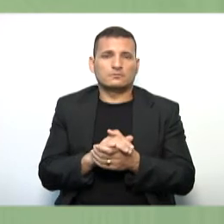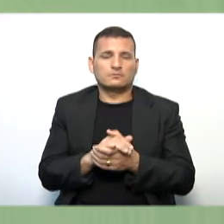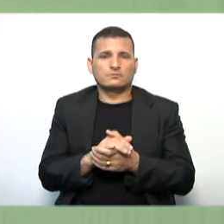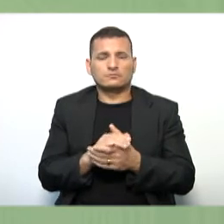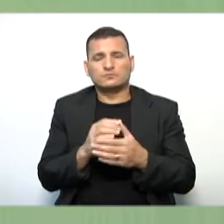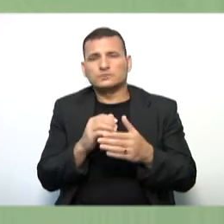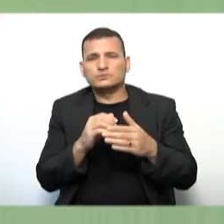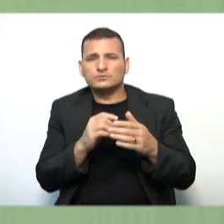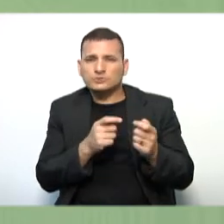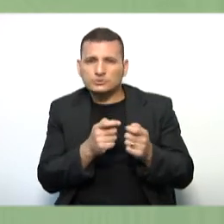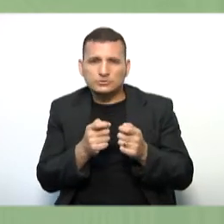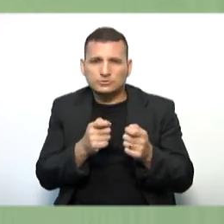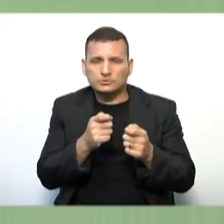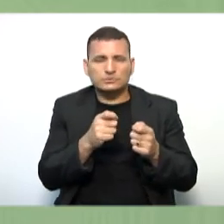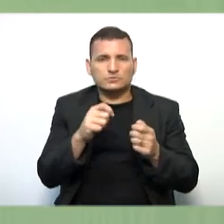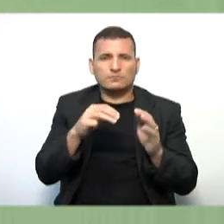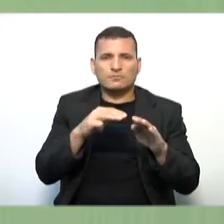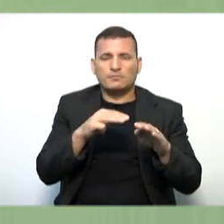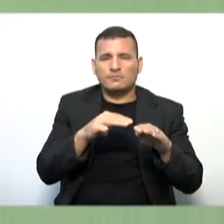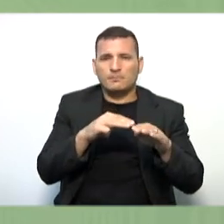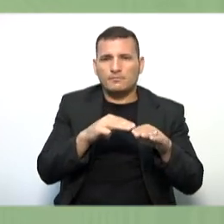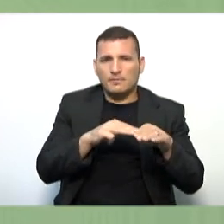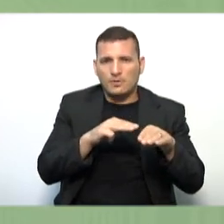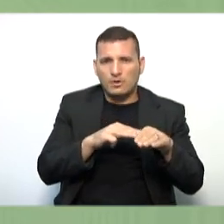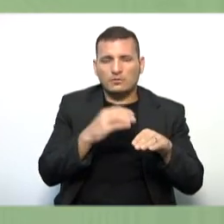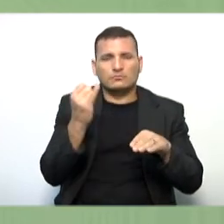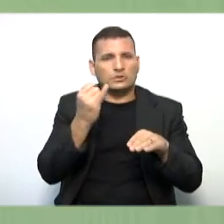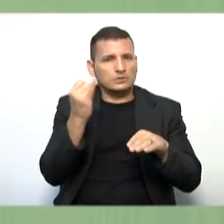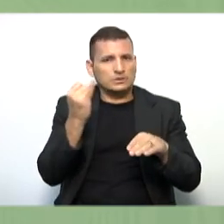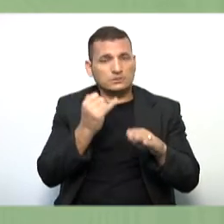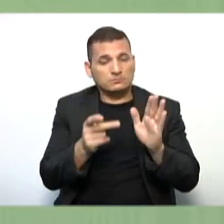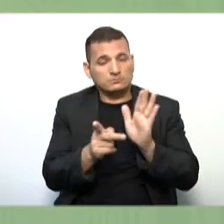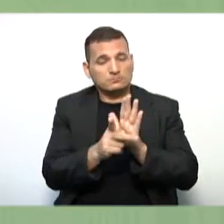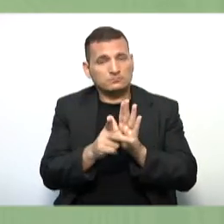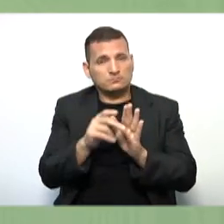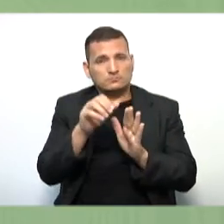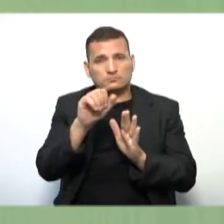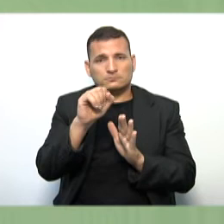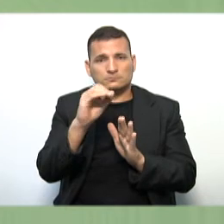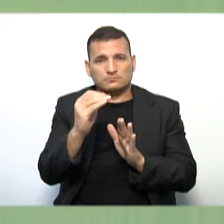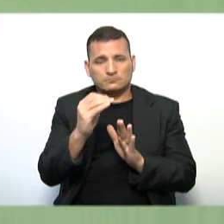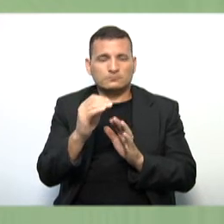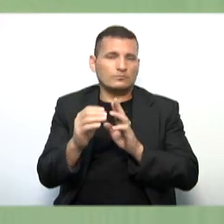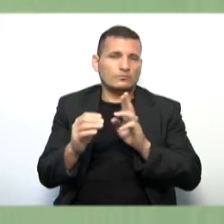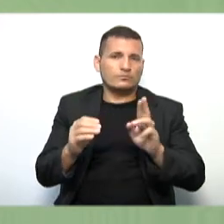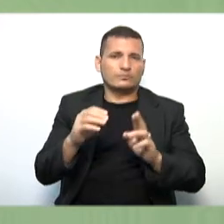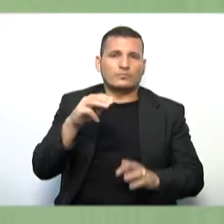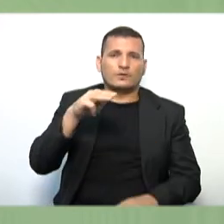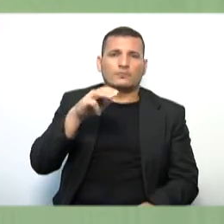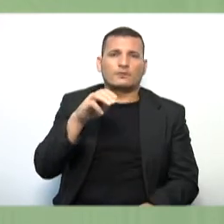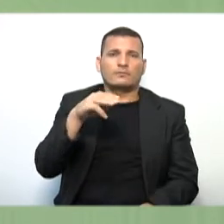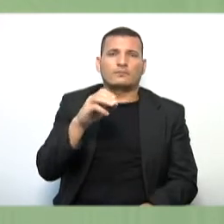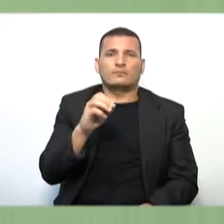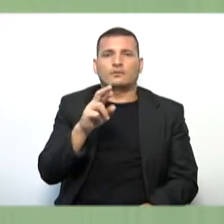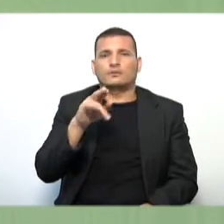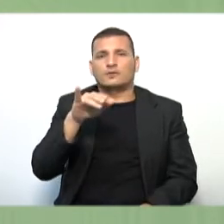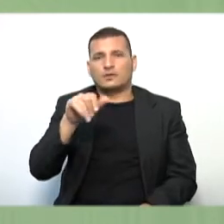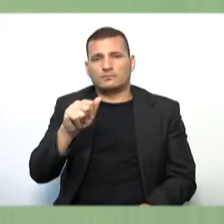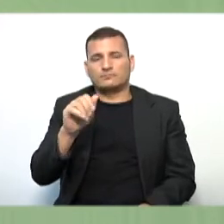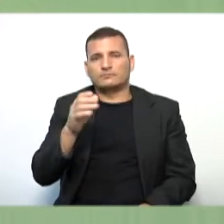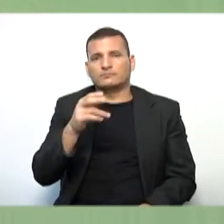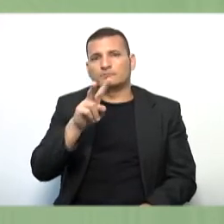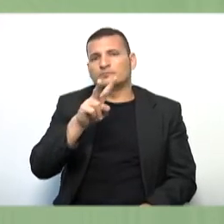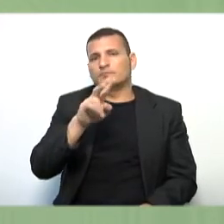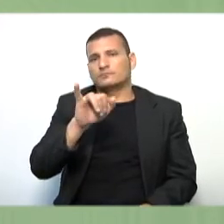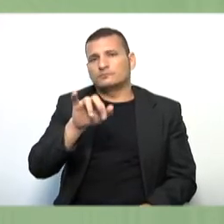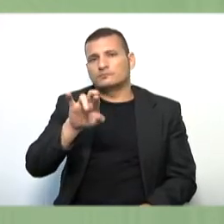memória muito importante para o sistema computacional, chamado memória virtual. A memória virtual, ela